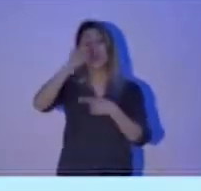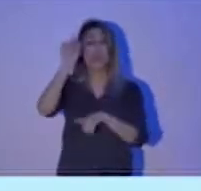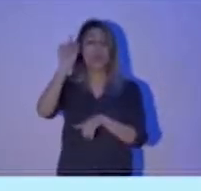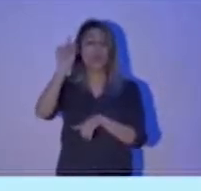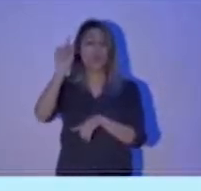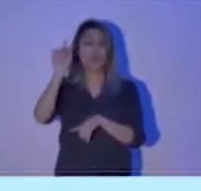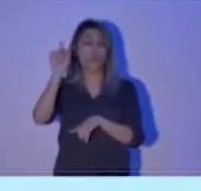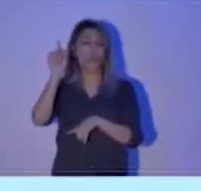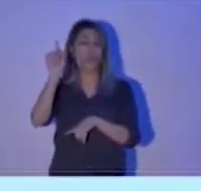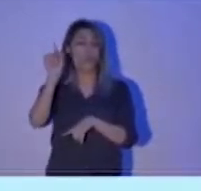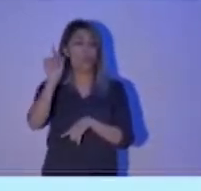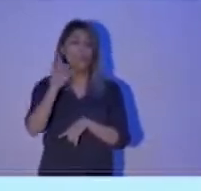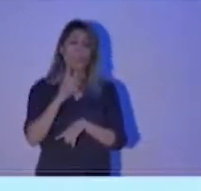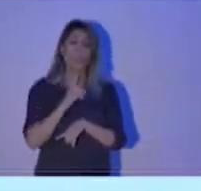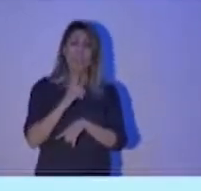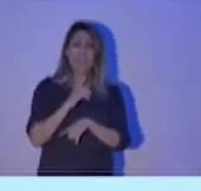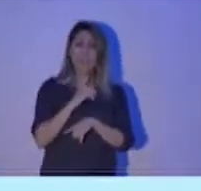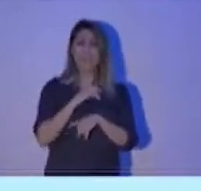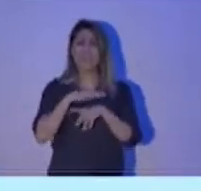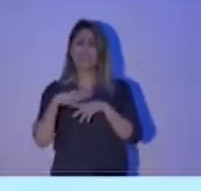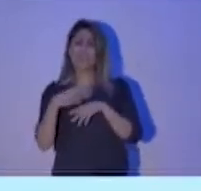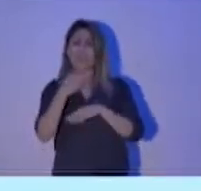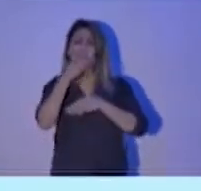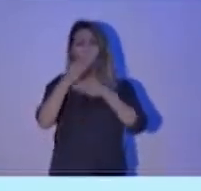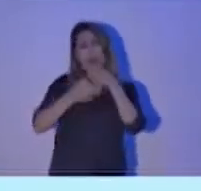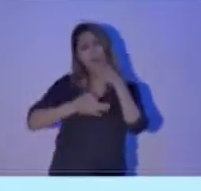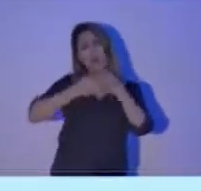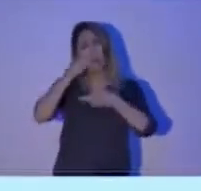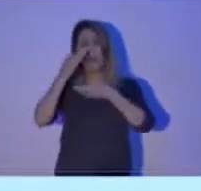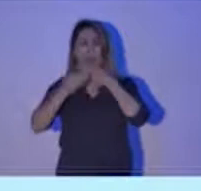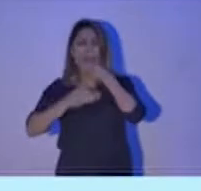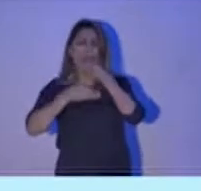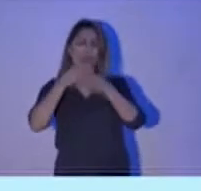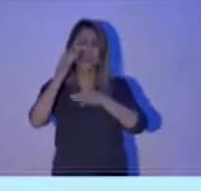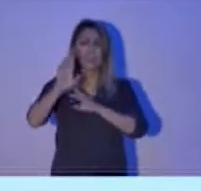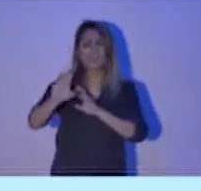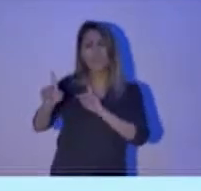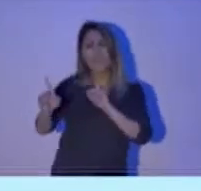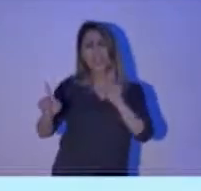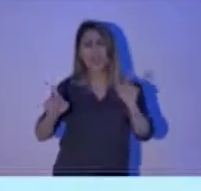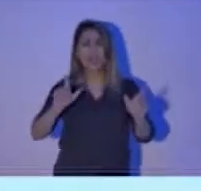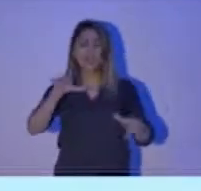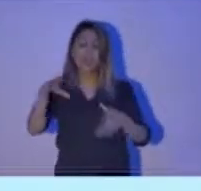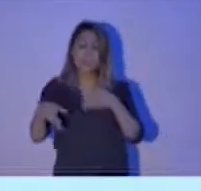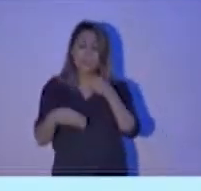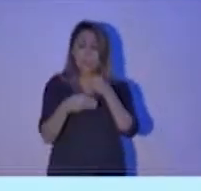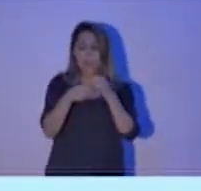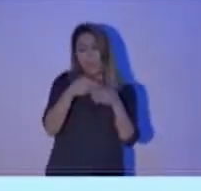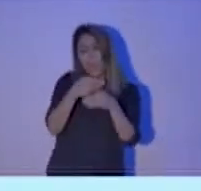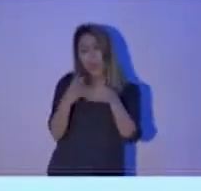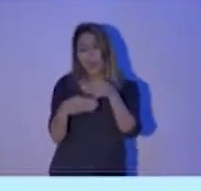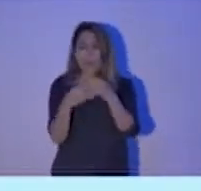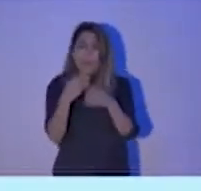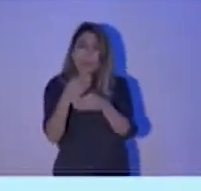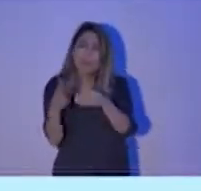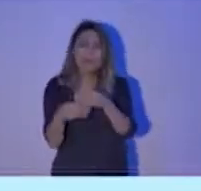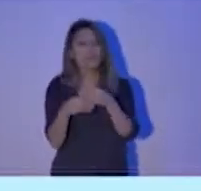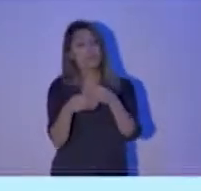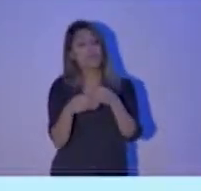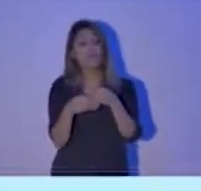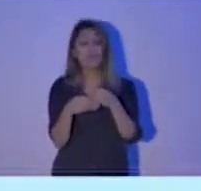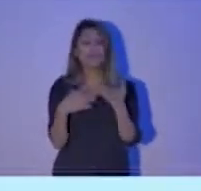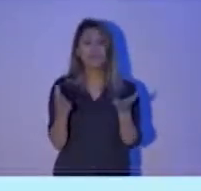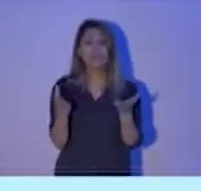até complementares. Nós chegamos no MEC em abril de 2019